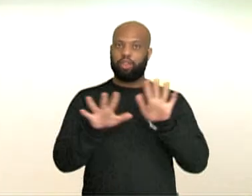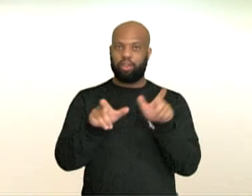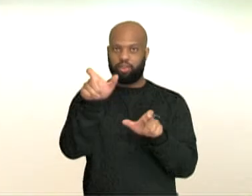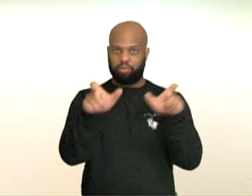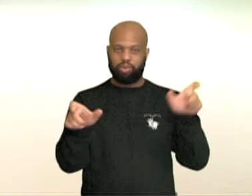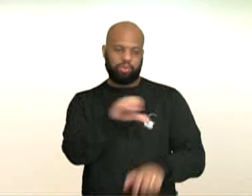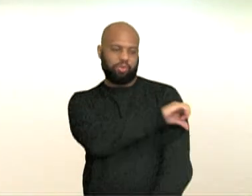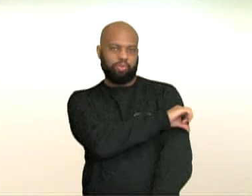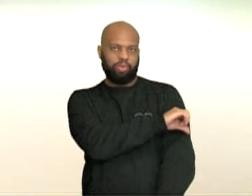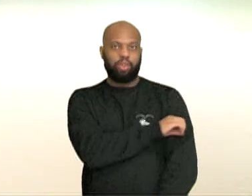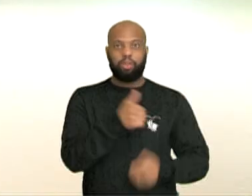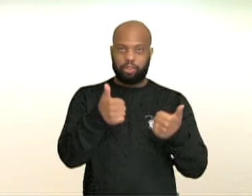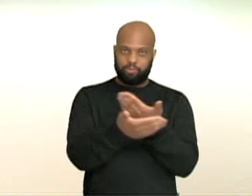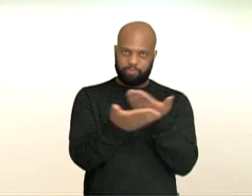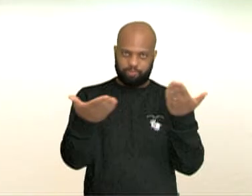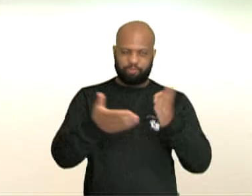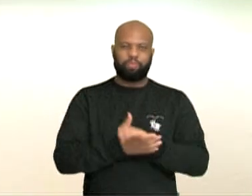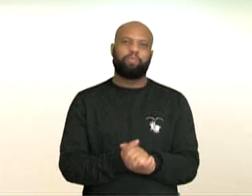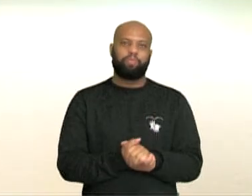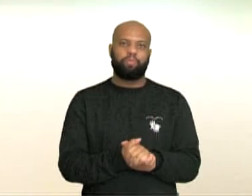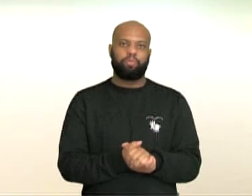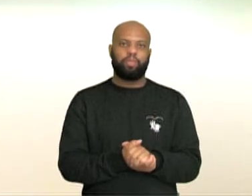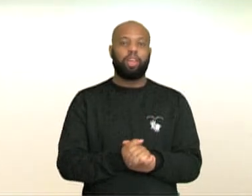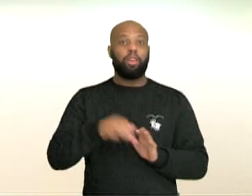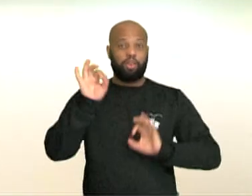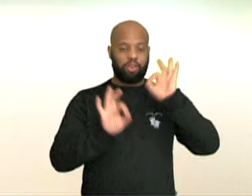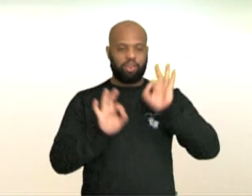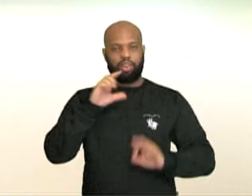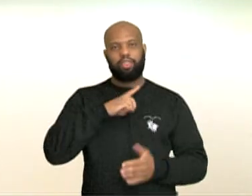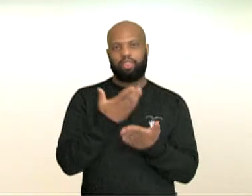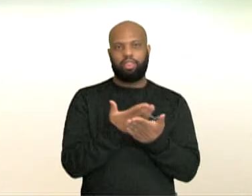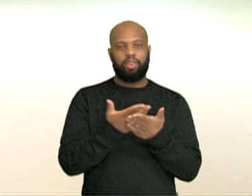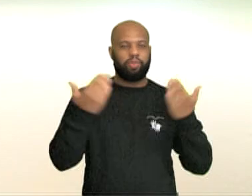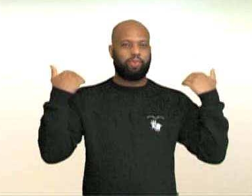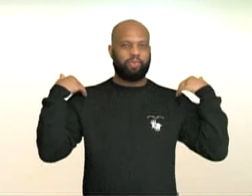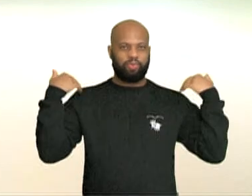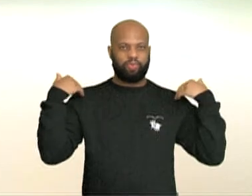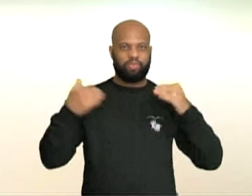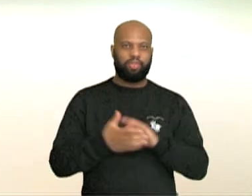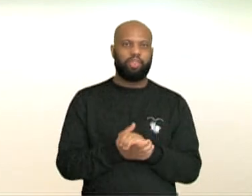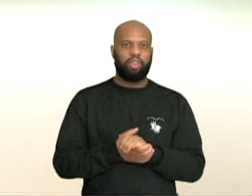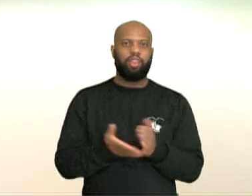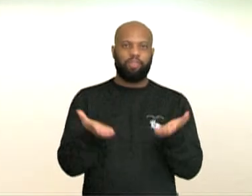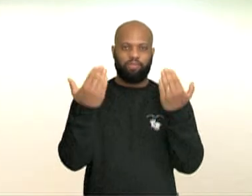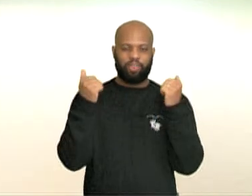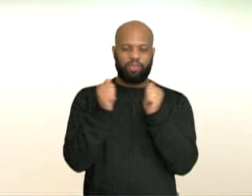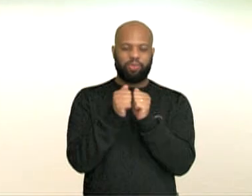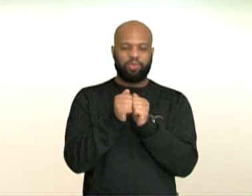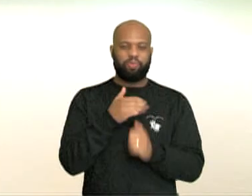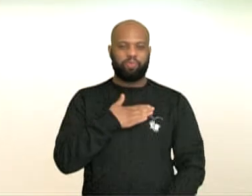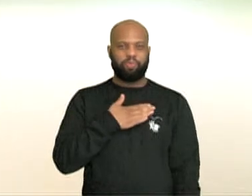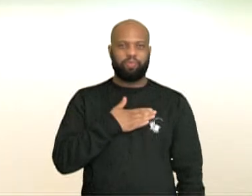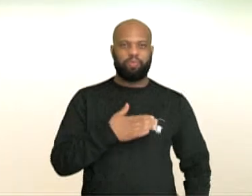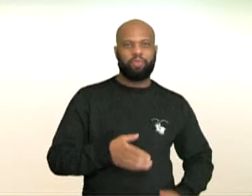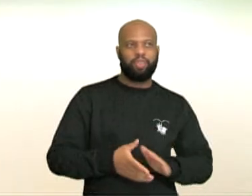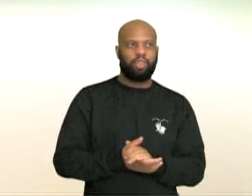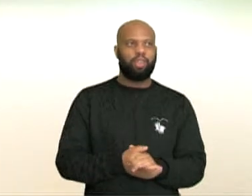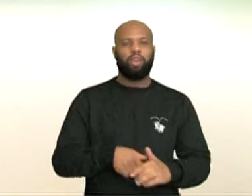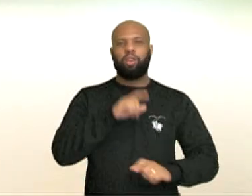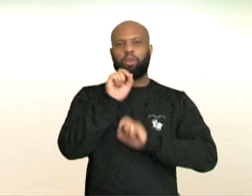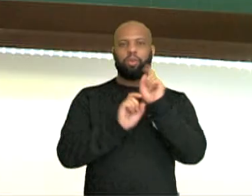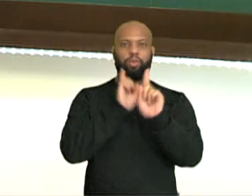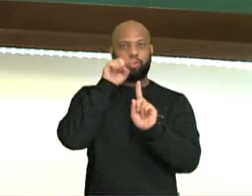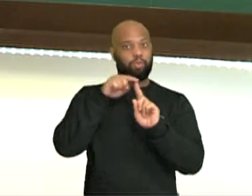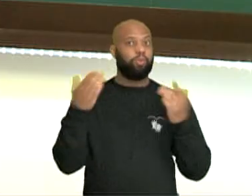Olá pessoal do nono ano, tudo bem com vocês? Preparados para mais uma aula de Educação Física? Me acompanha no slide. Então, quais que são